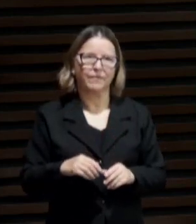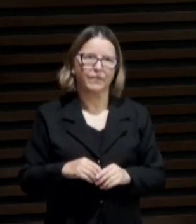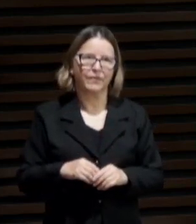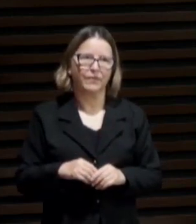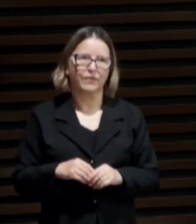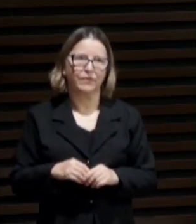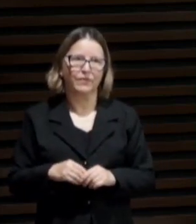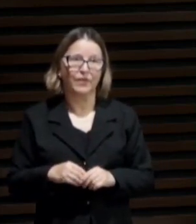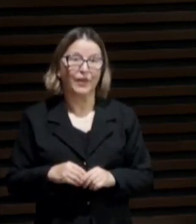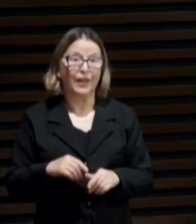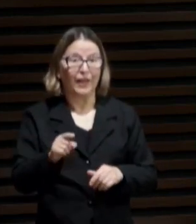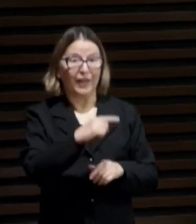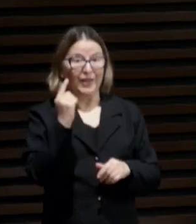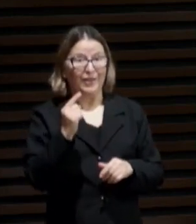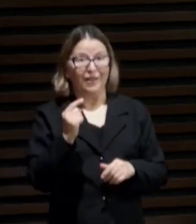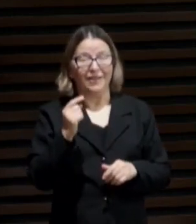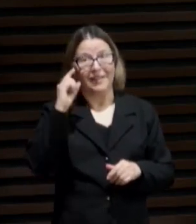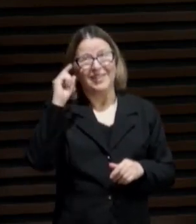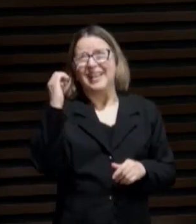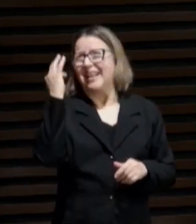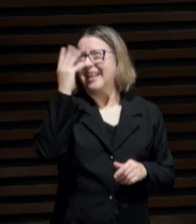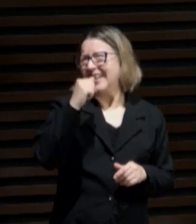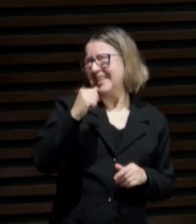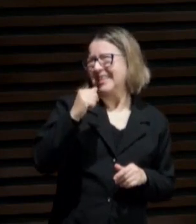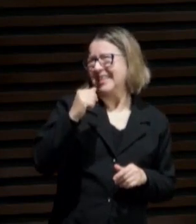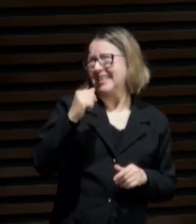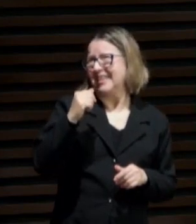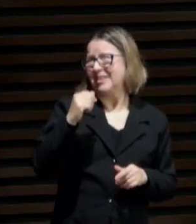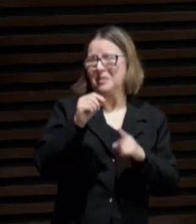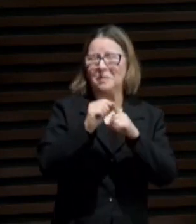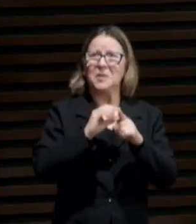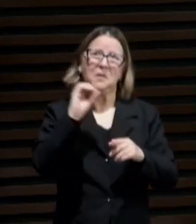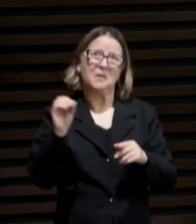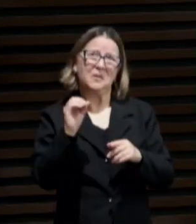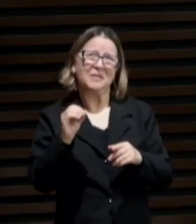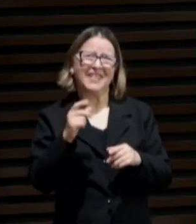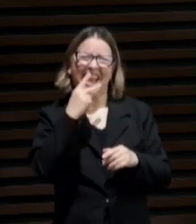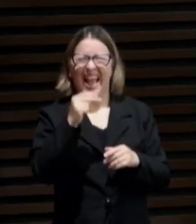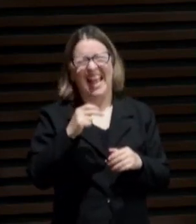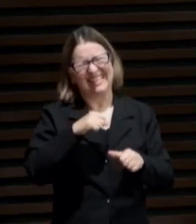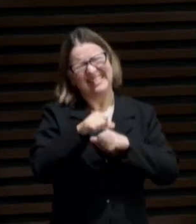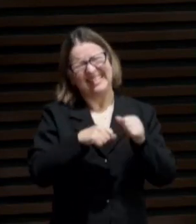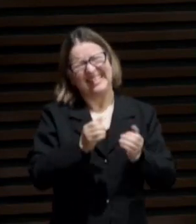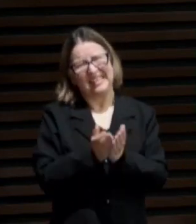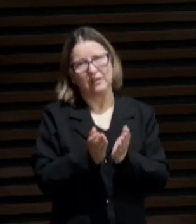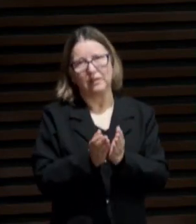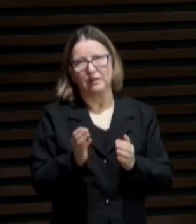já estamos em outubro, e acho que eu vou virar crente, vou me tornar um cristão. Não, isso aí é um milagre, é Deus que